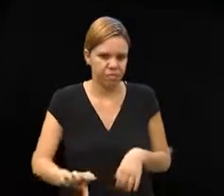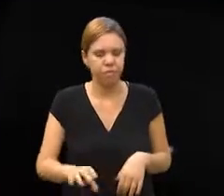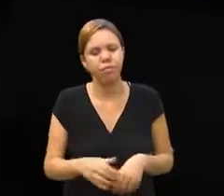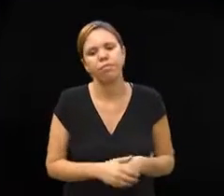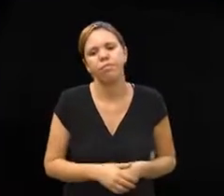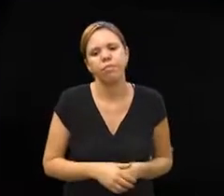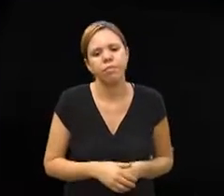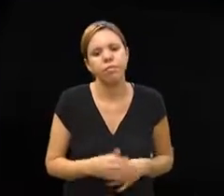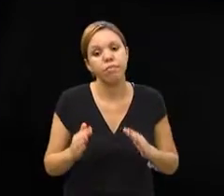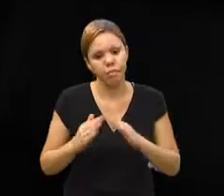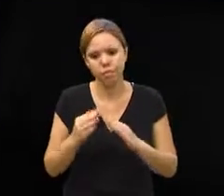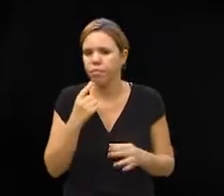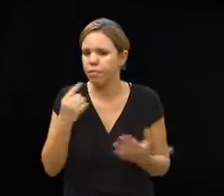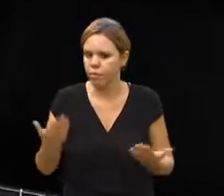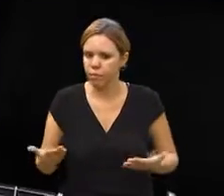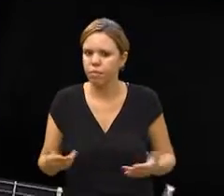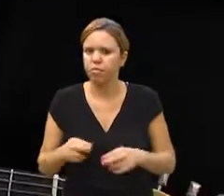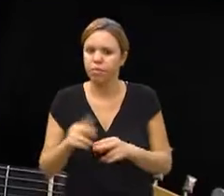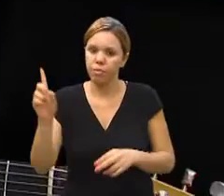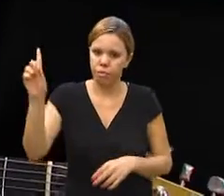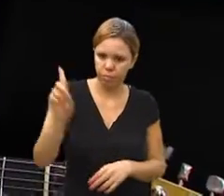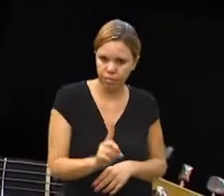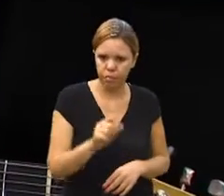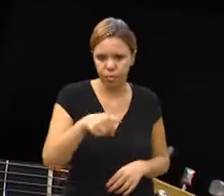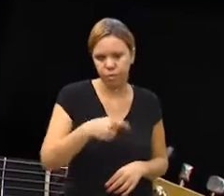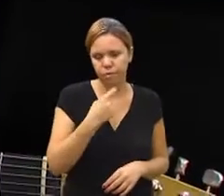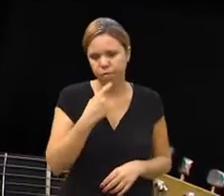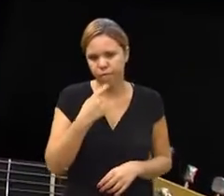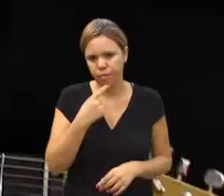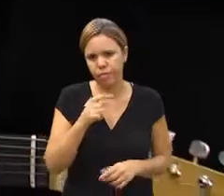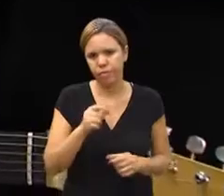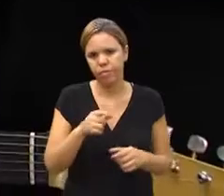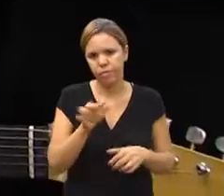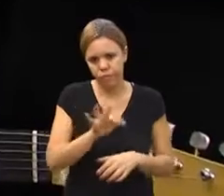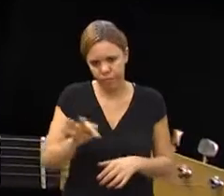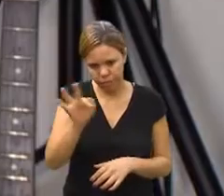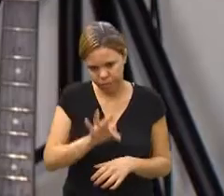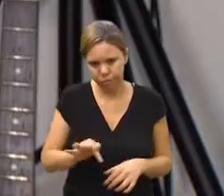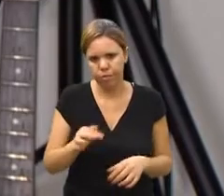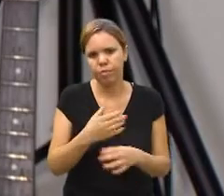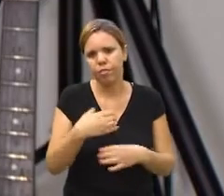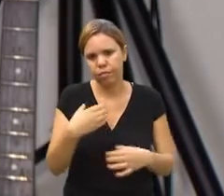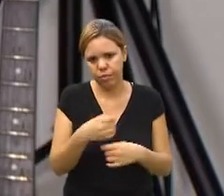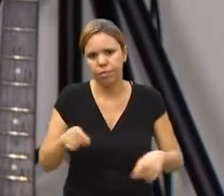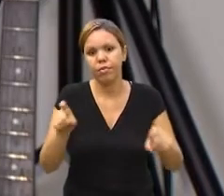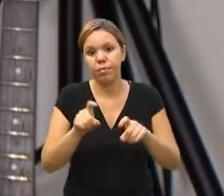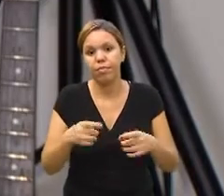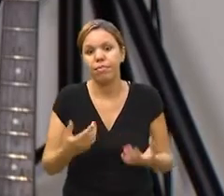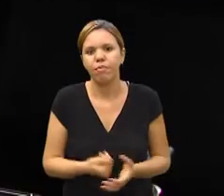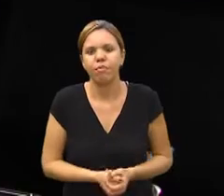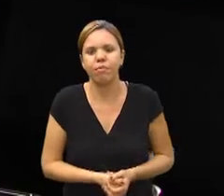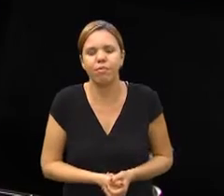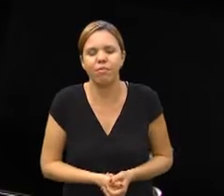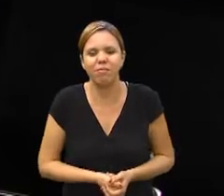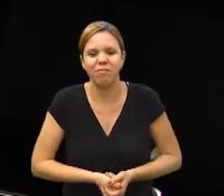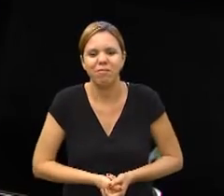Eu até moro em Campinas hoje porque eu vim para Campinas fazer engenharia da computação. Ah, é?